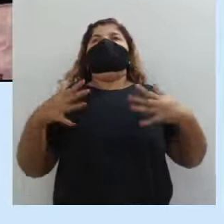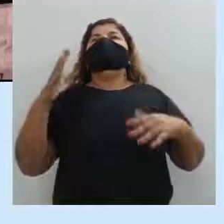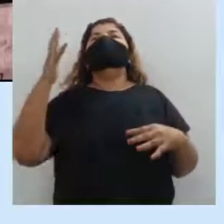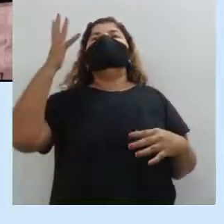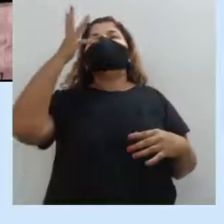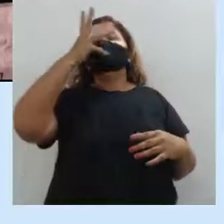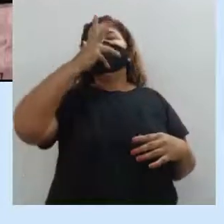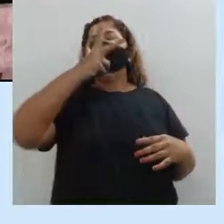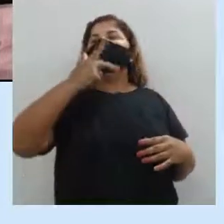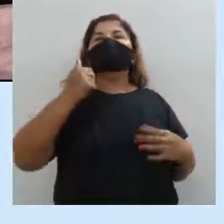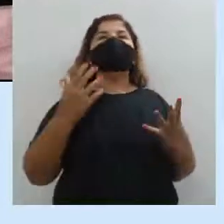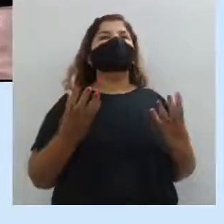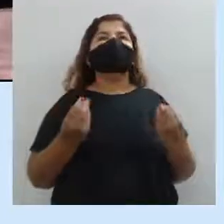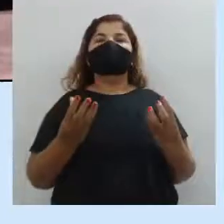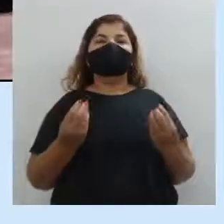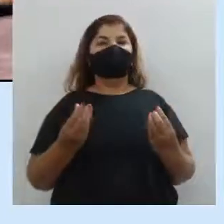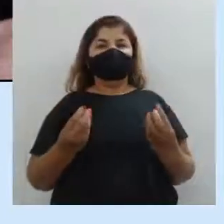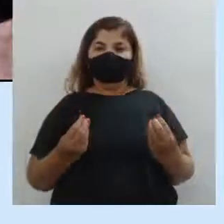bonito, tá?